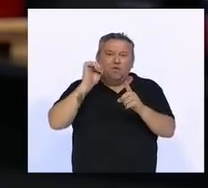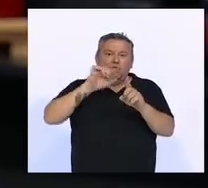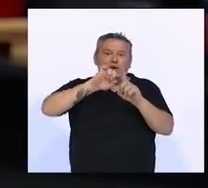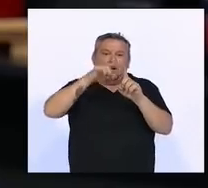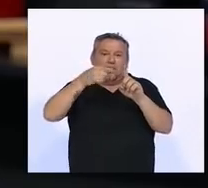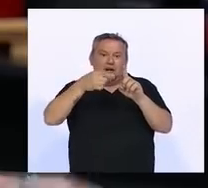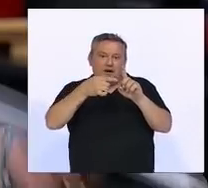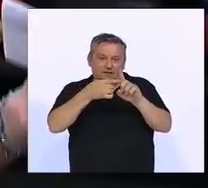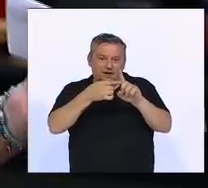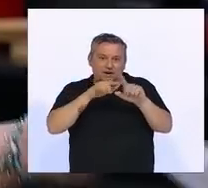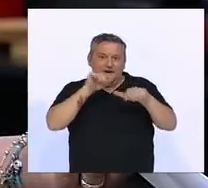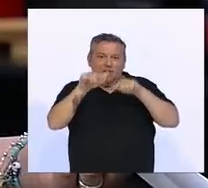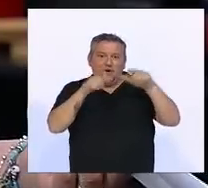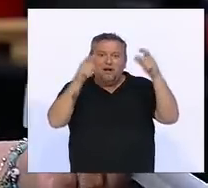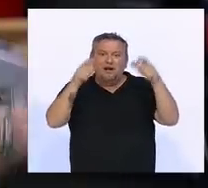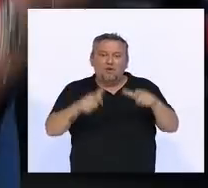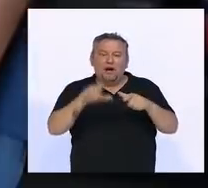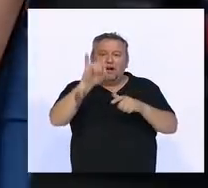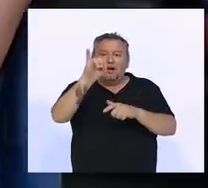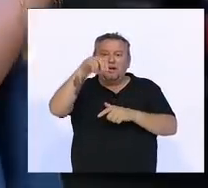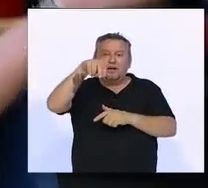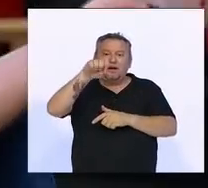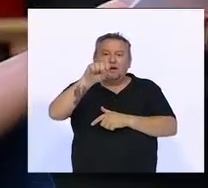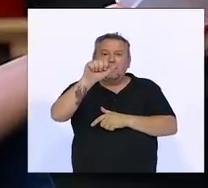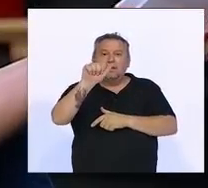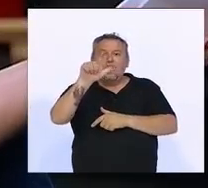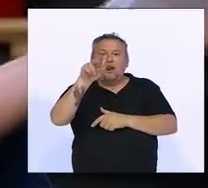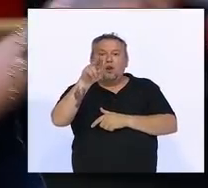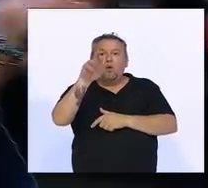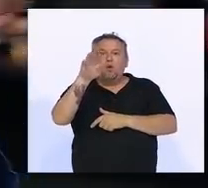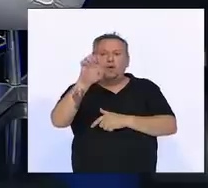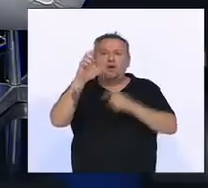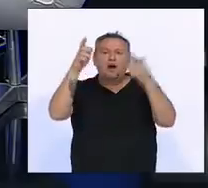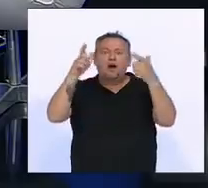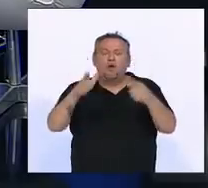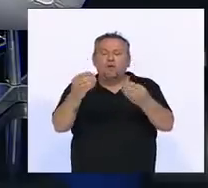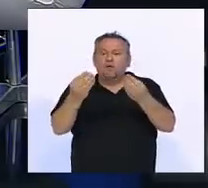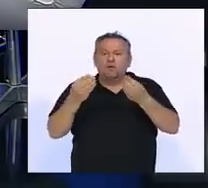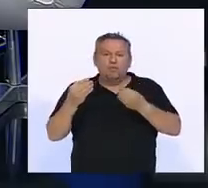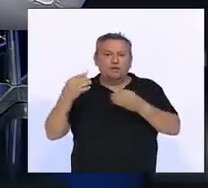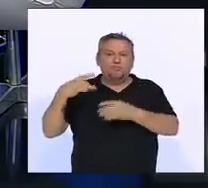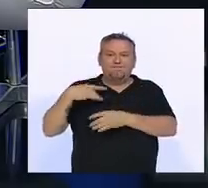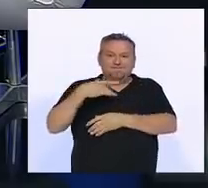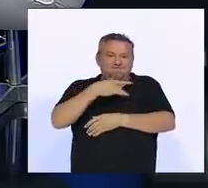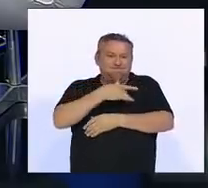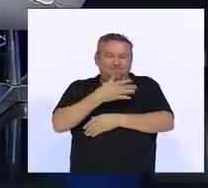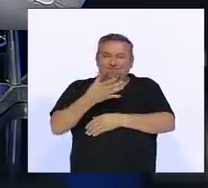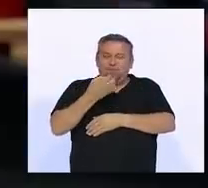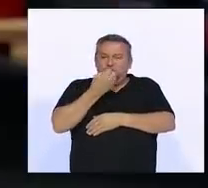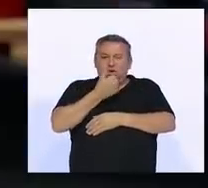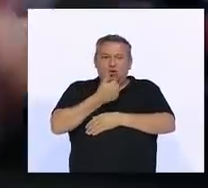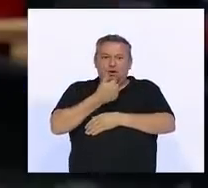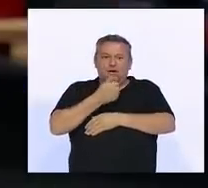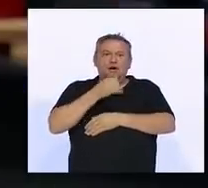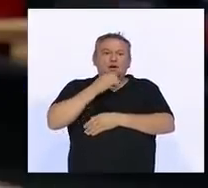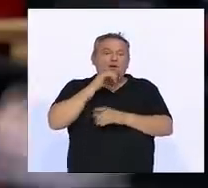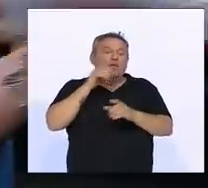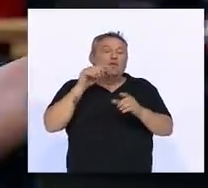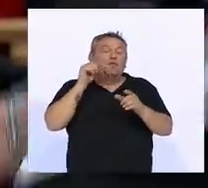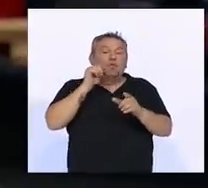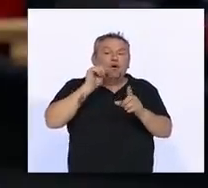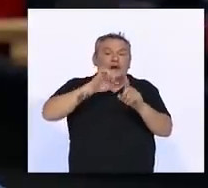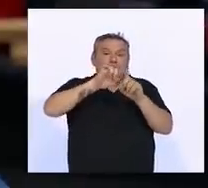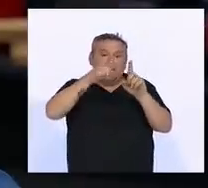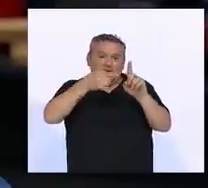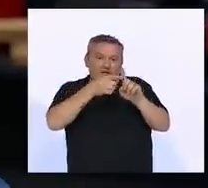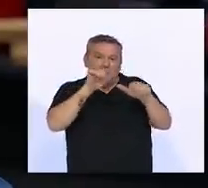em lugar insalubre. O que é insalubre? Uma câmara frigorífica, onde tem frangos e suínos e carnes, uma mulher grávida trabalhar